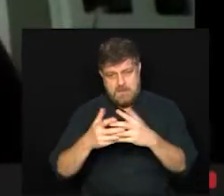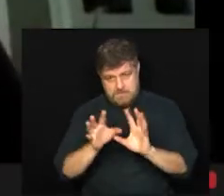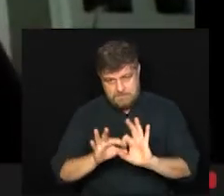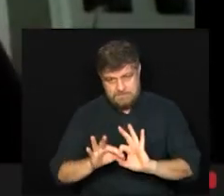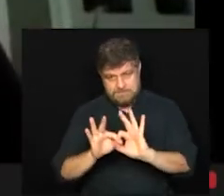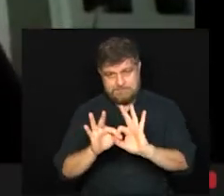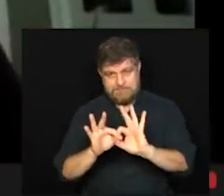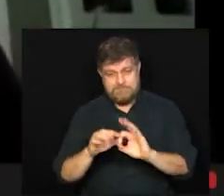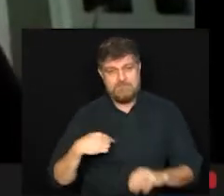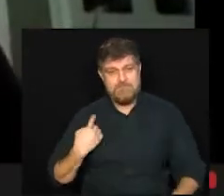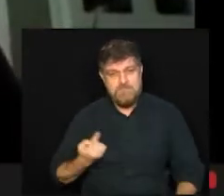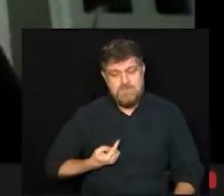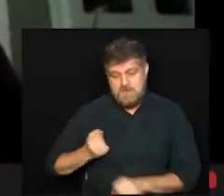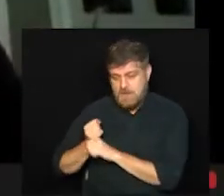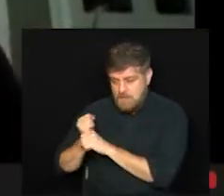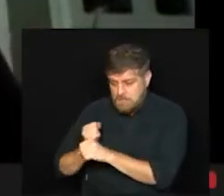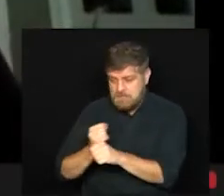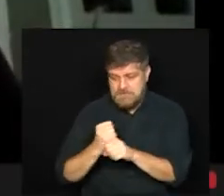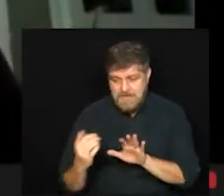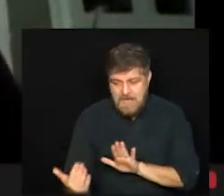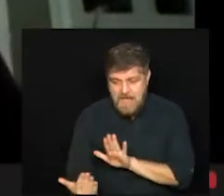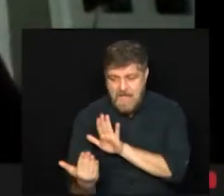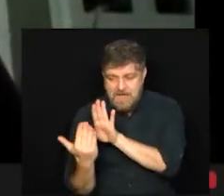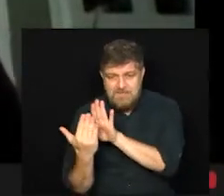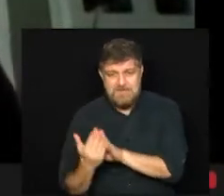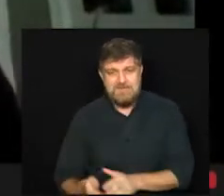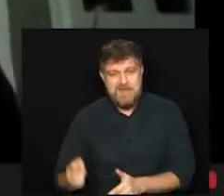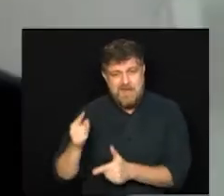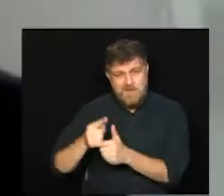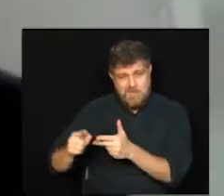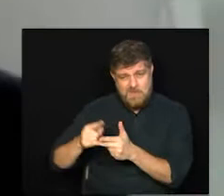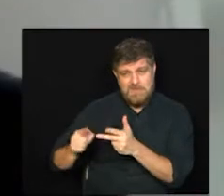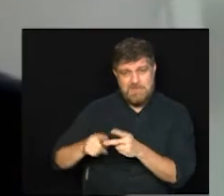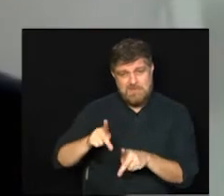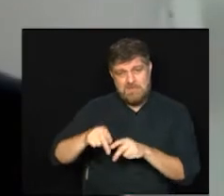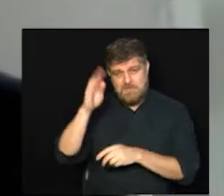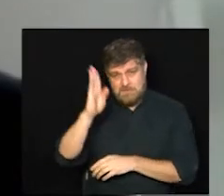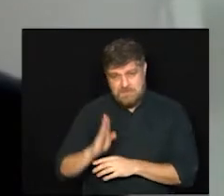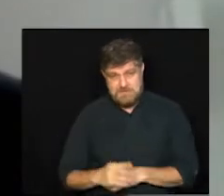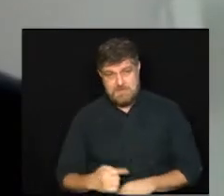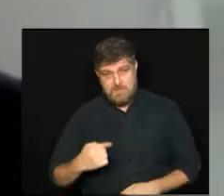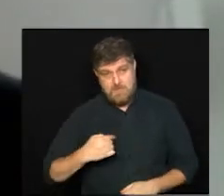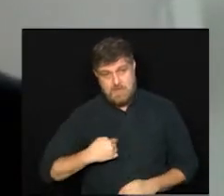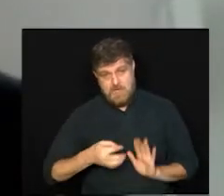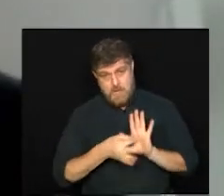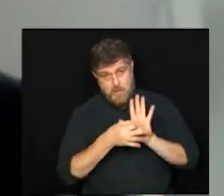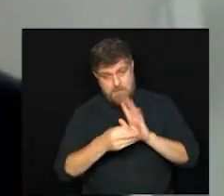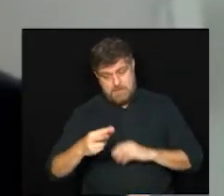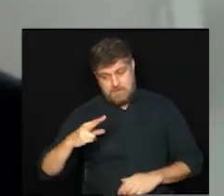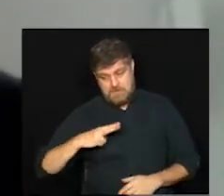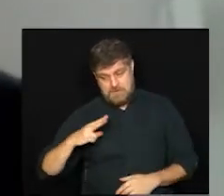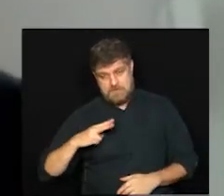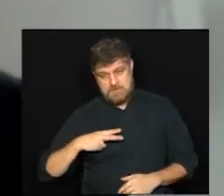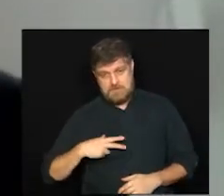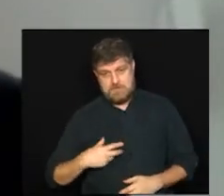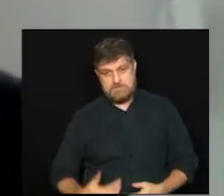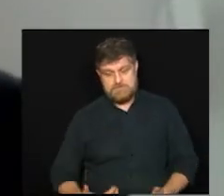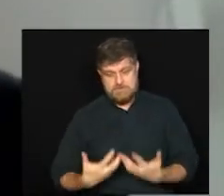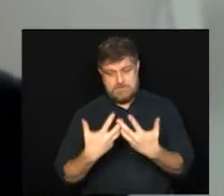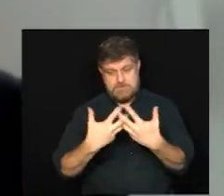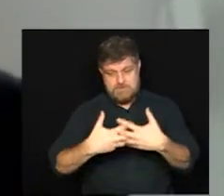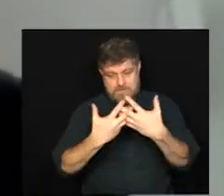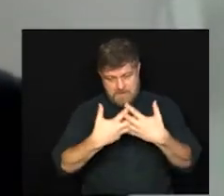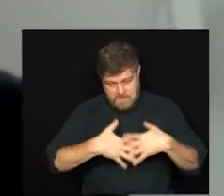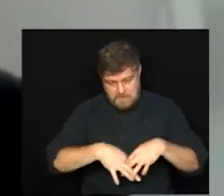vários anos a enfrentar realidades brasileiras. E eu acredito que a campanha da fraternidade, eu dizia isso um pouco de